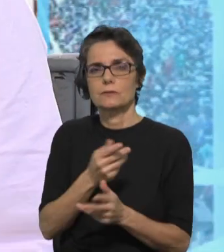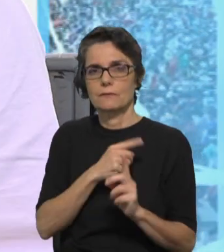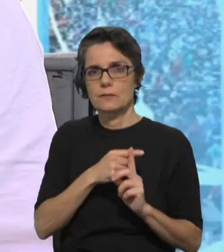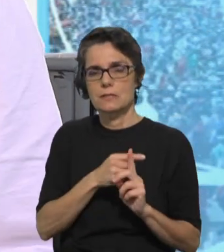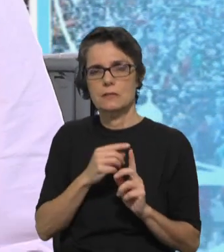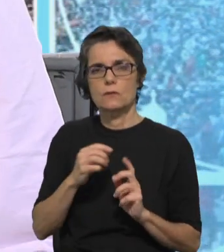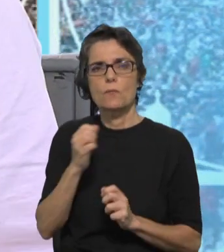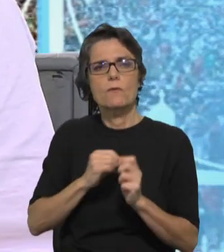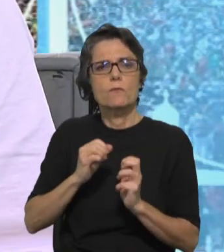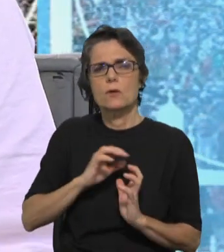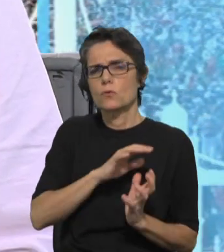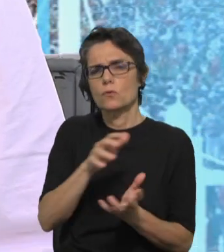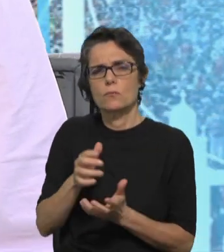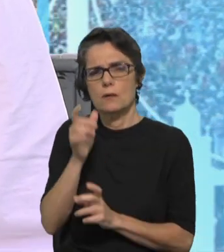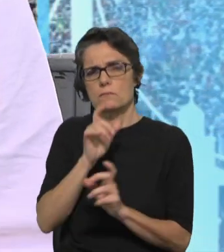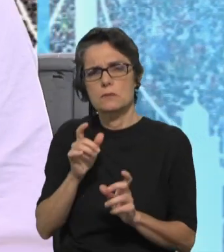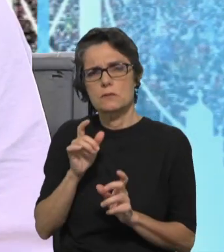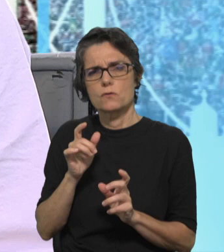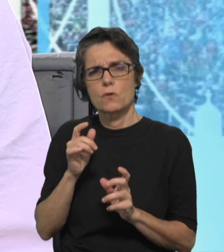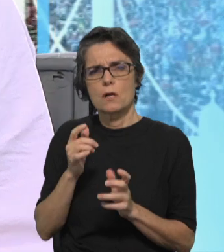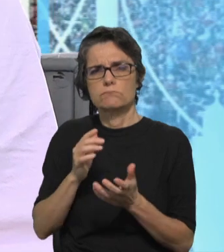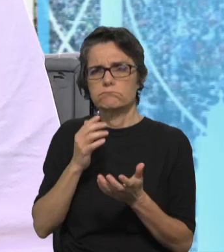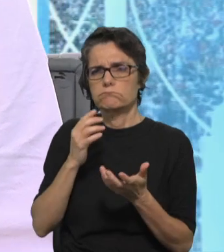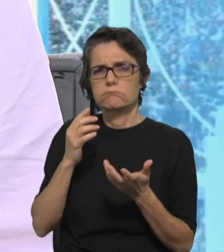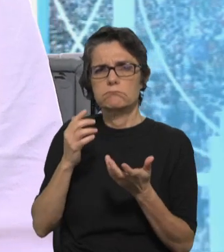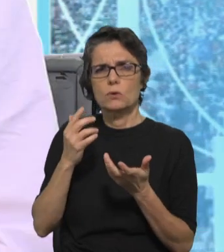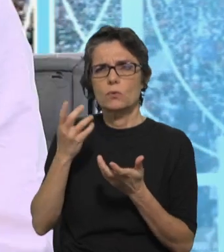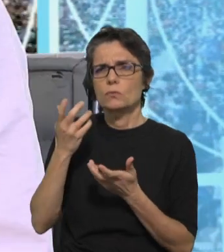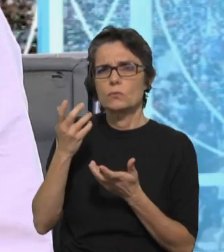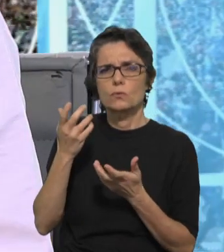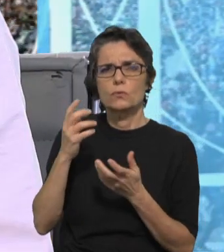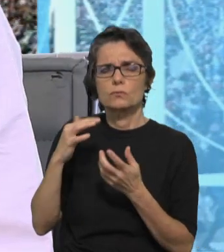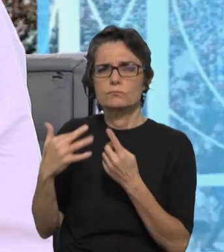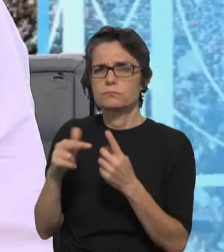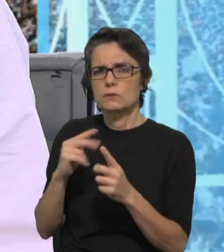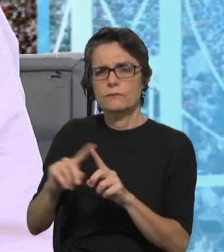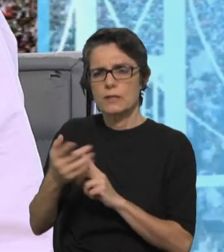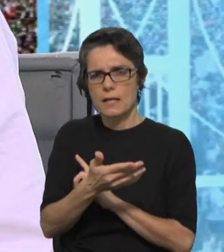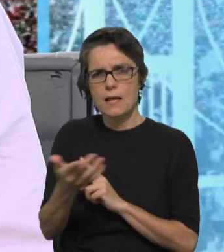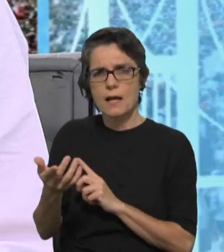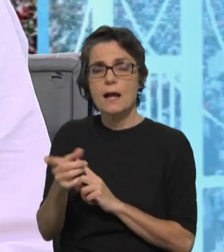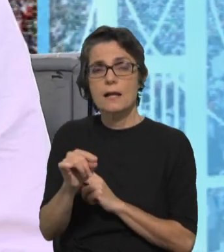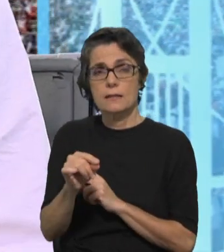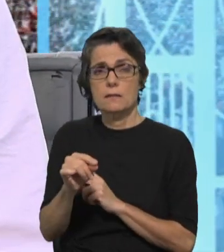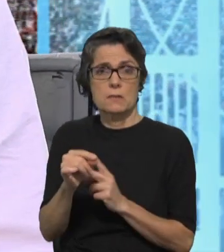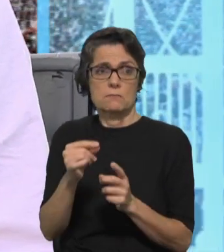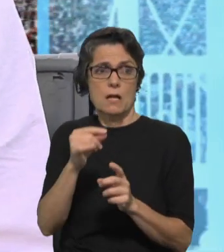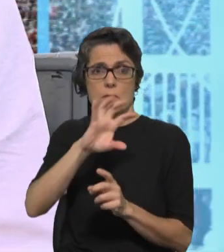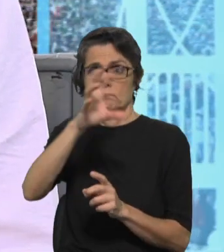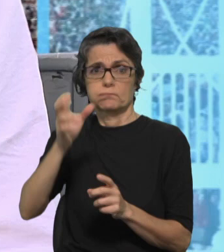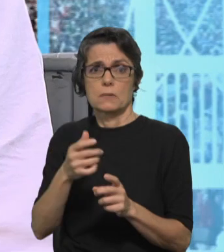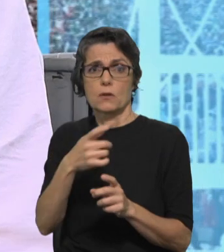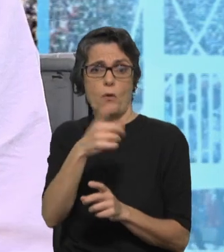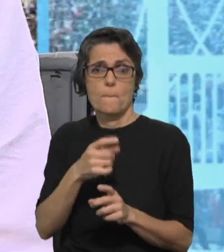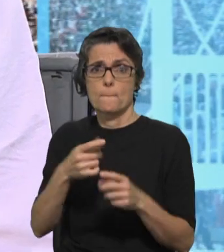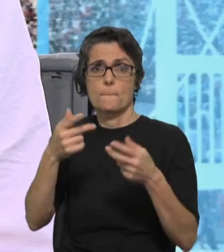temos pessoas de várias realidades e, de facto, há pessoas em diversas partes do mundo onde, se calhar, também a paz não é uma realidade e nós sabemos isso hoje, até